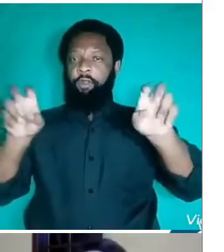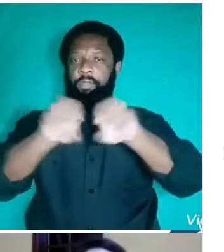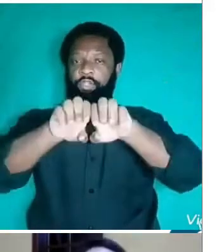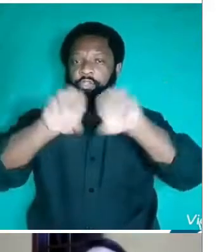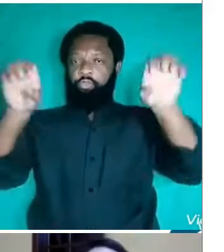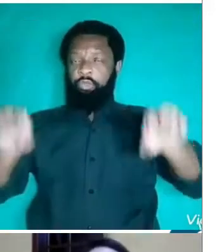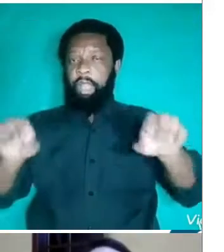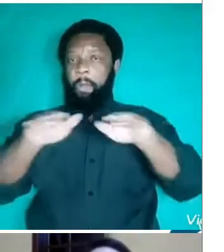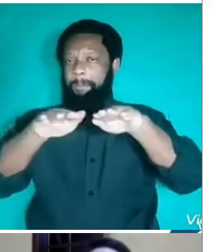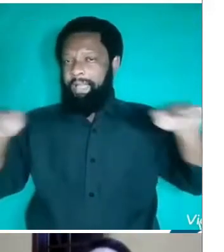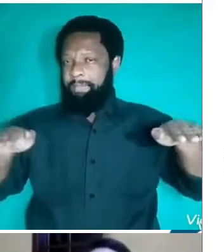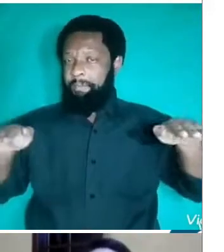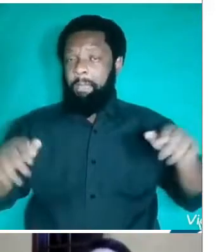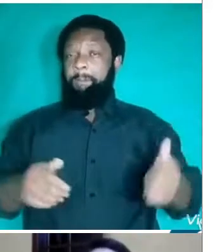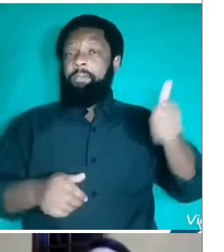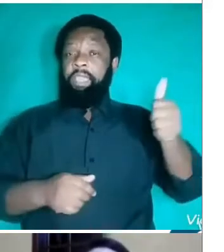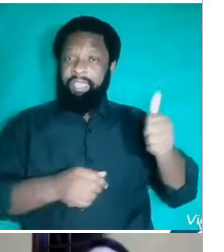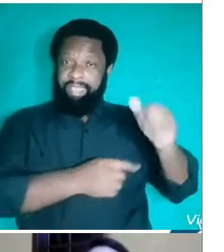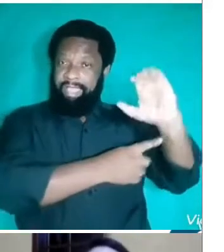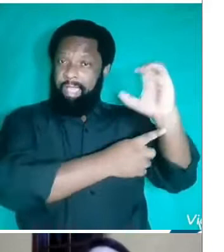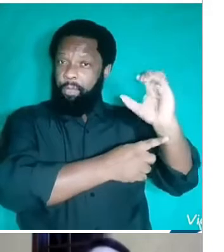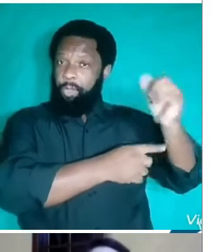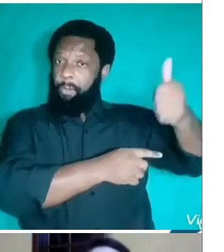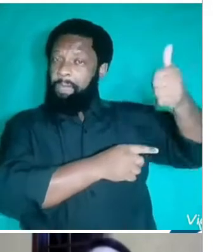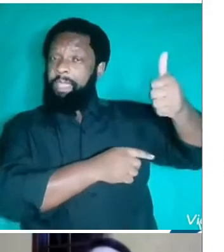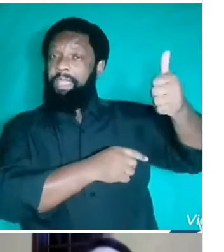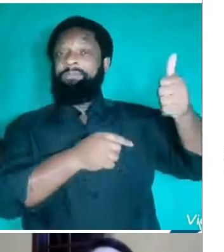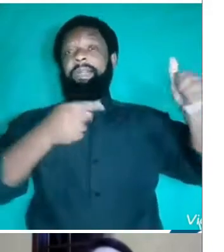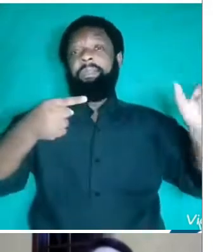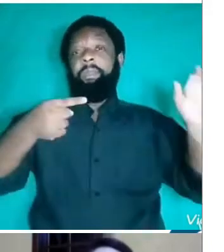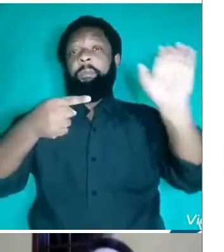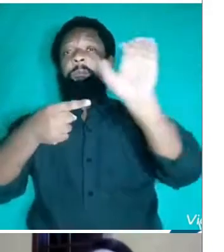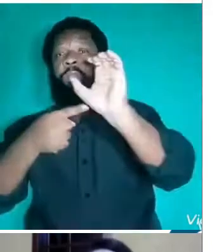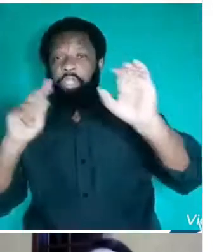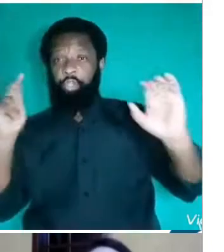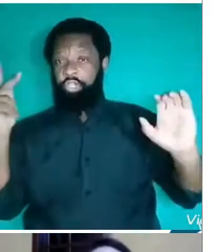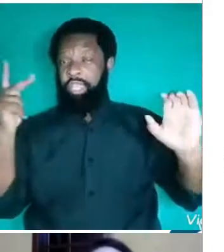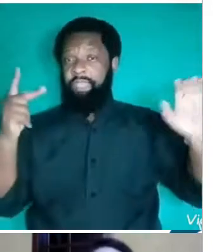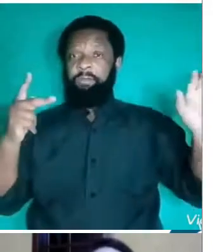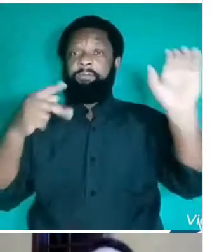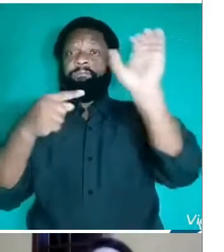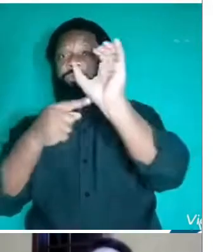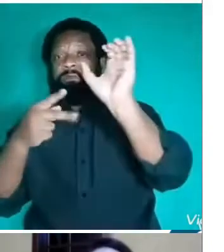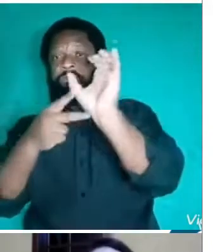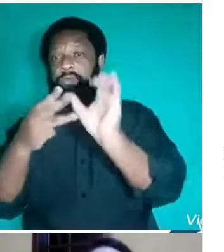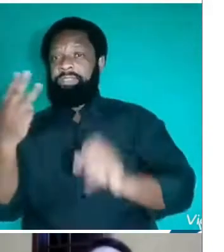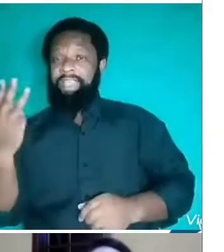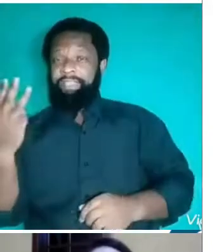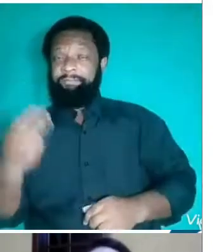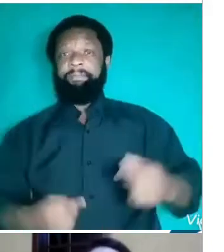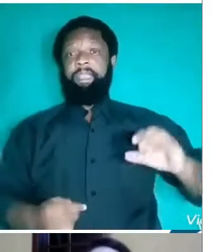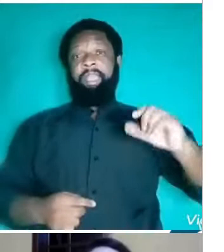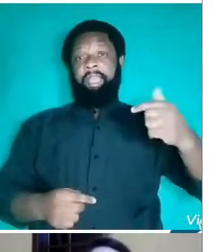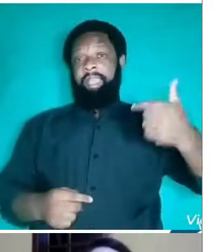estrutural plana. Percebam que esse primeiro carbono, ele está ligado a 3 hidrogênios. Esse segundo carbono